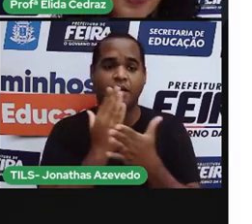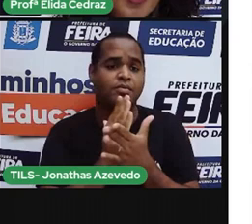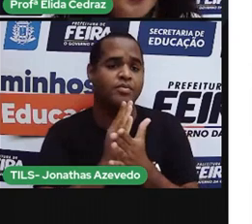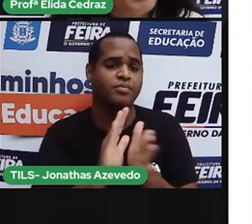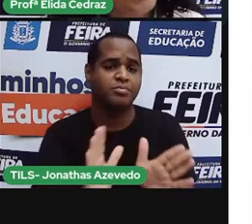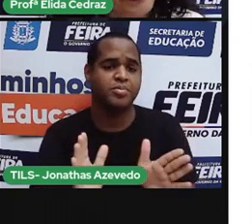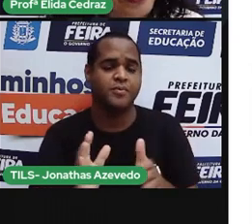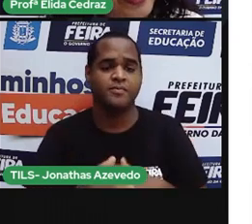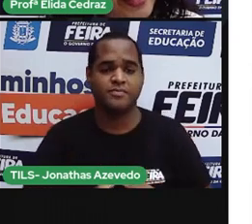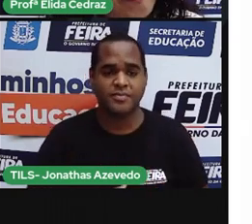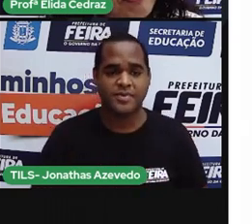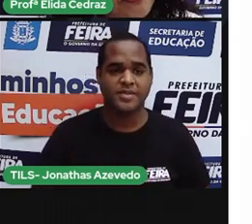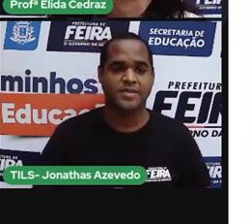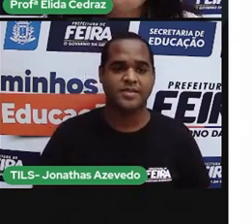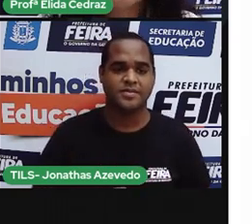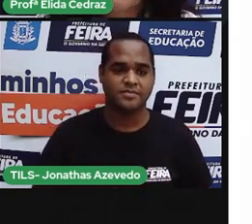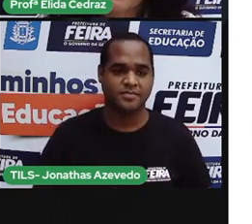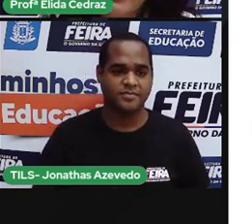Acabou,